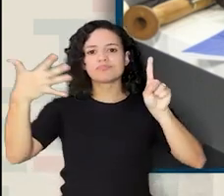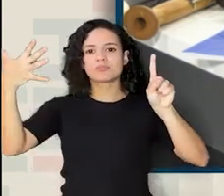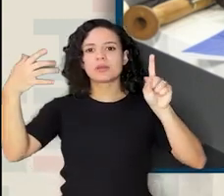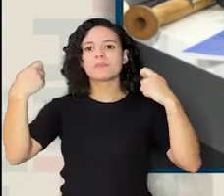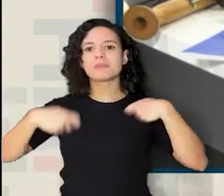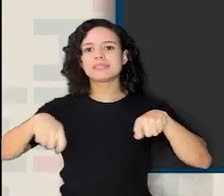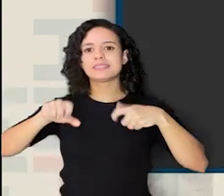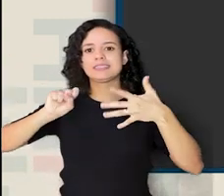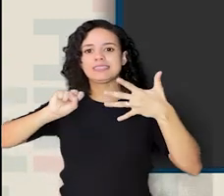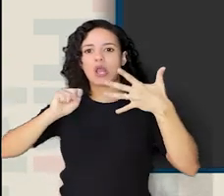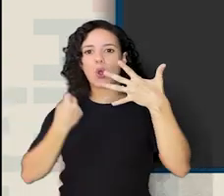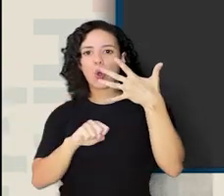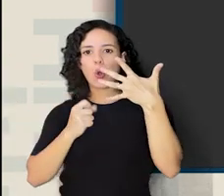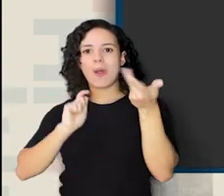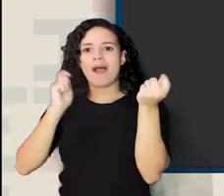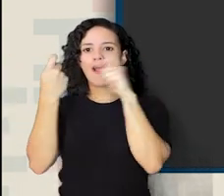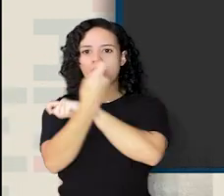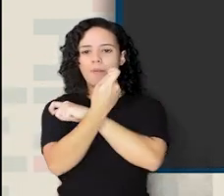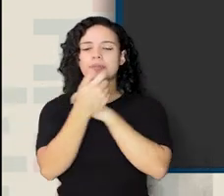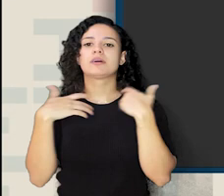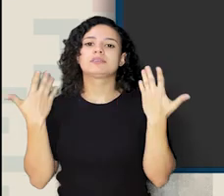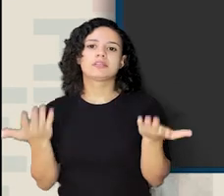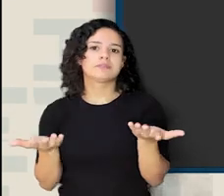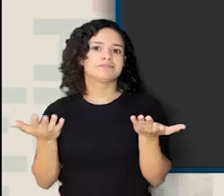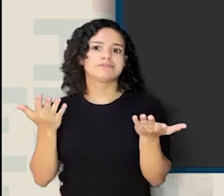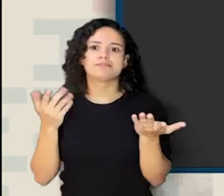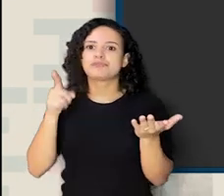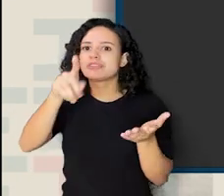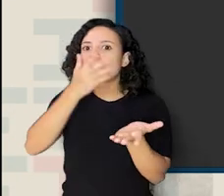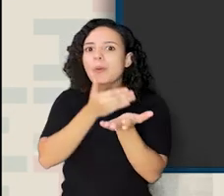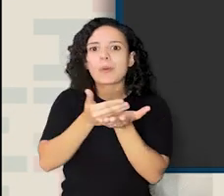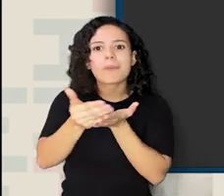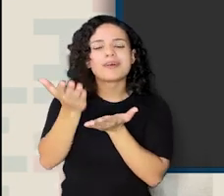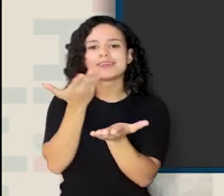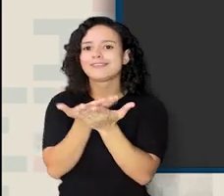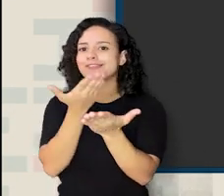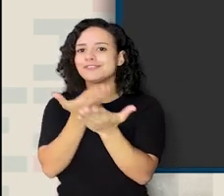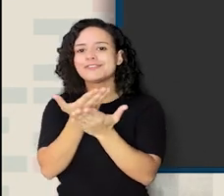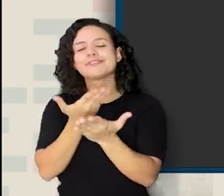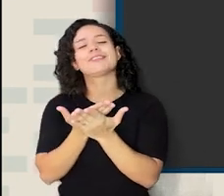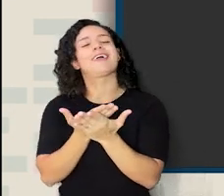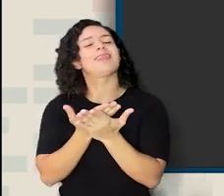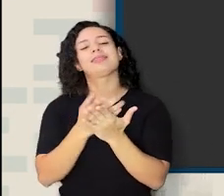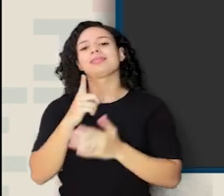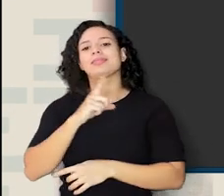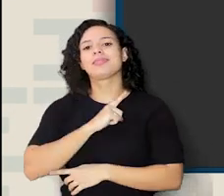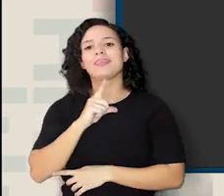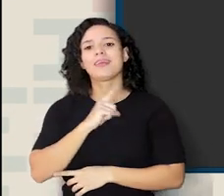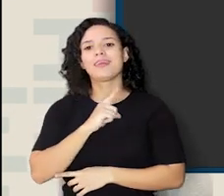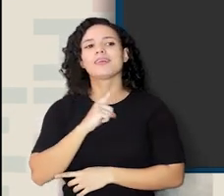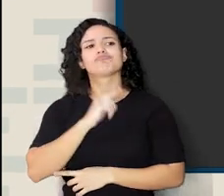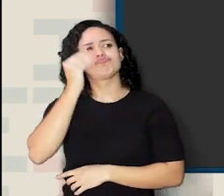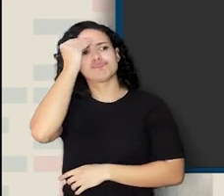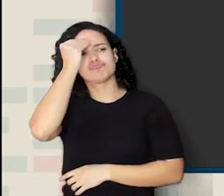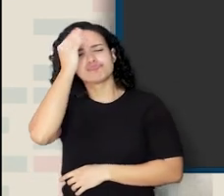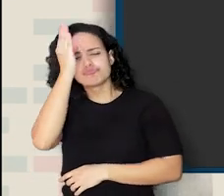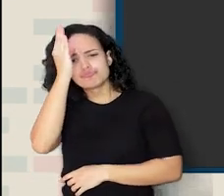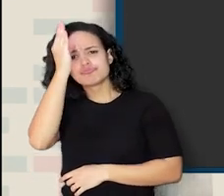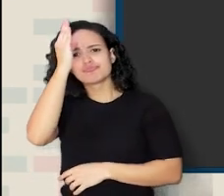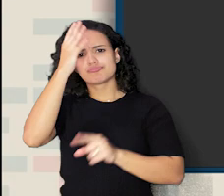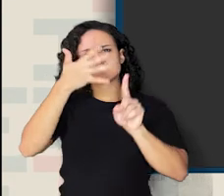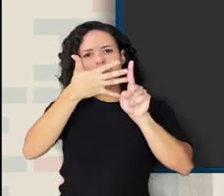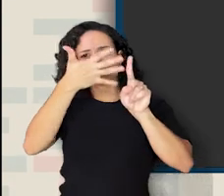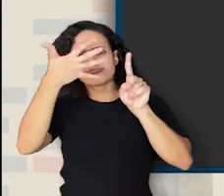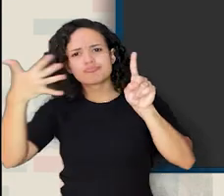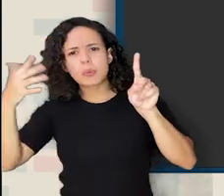pega muita partitura em que a gente tem que oitavar, como a gente chama, né? Então, desde cedo que você está começando a estudar, tem